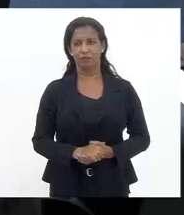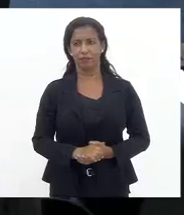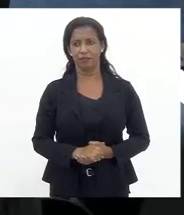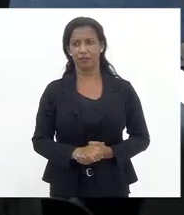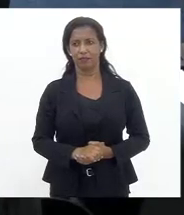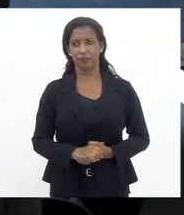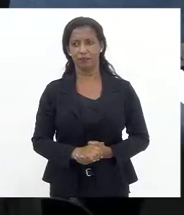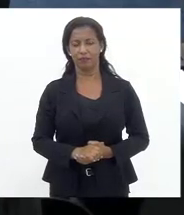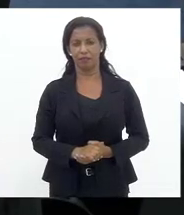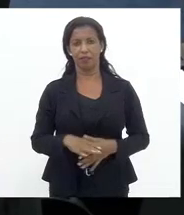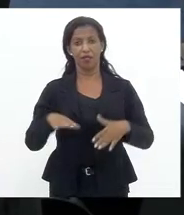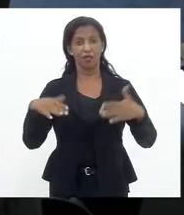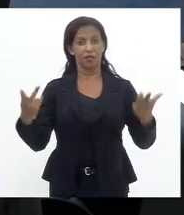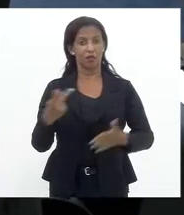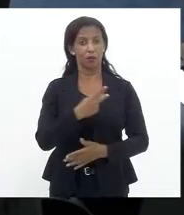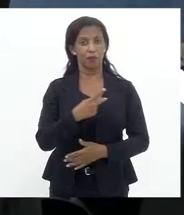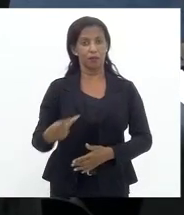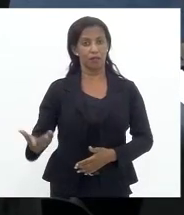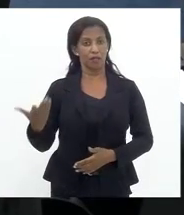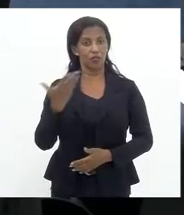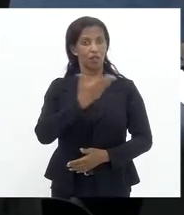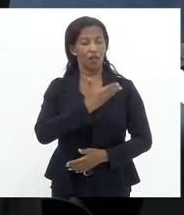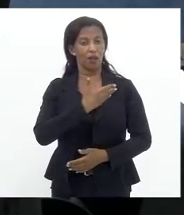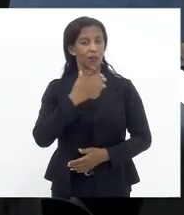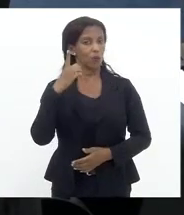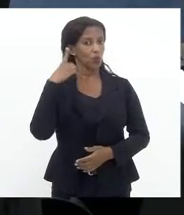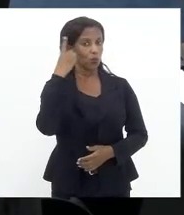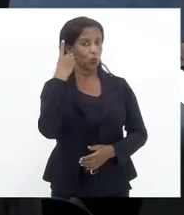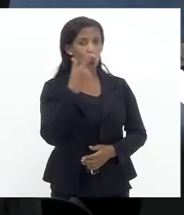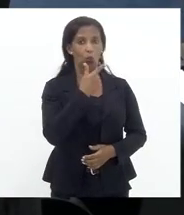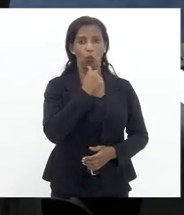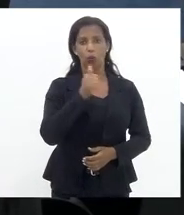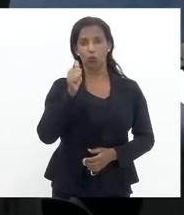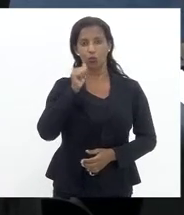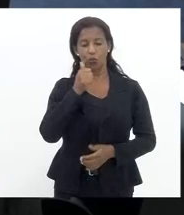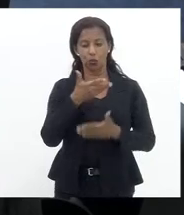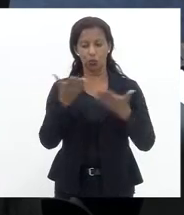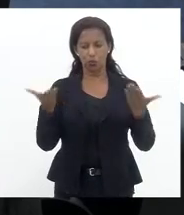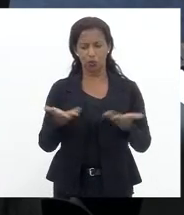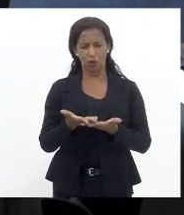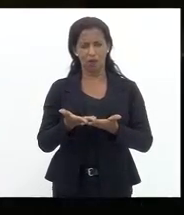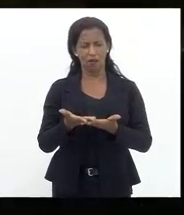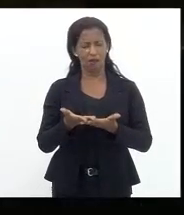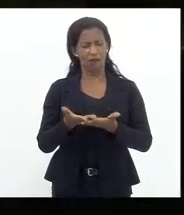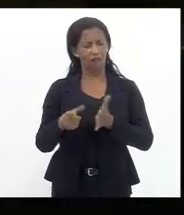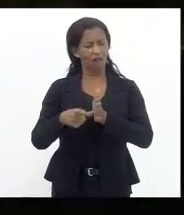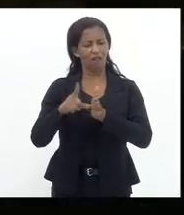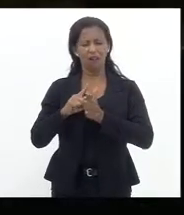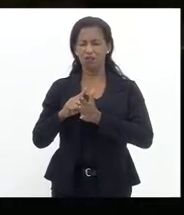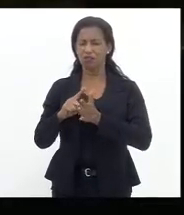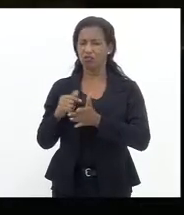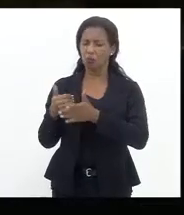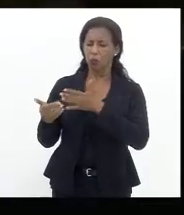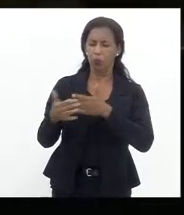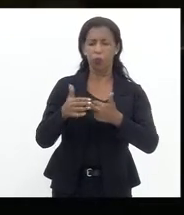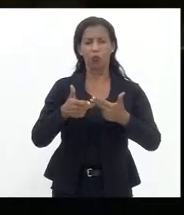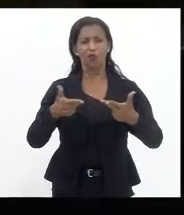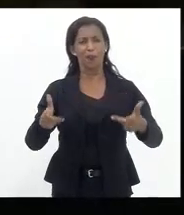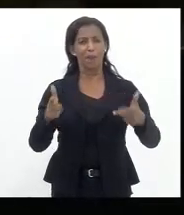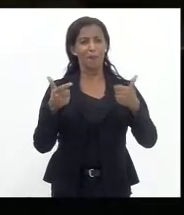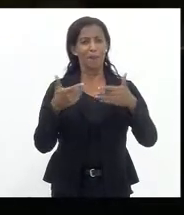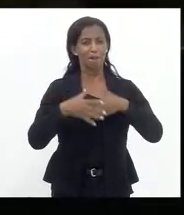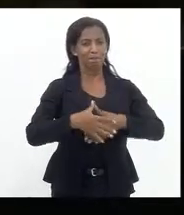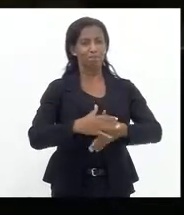Senhor presidente, colegas deputados e deputadas, eu quero aqui, antes de mais nada, parabenizar o